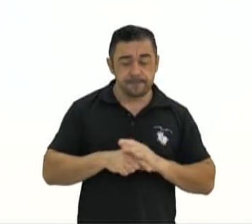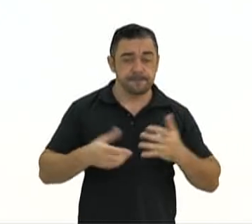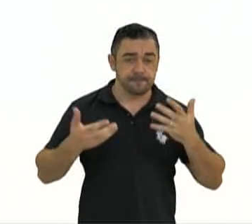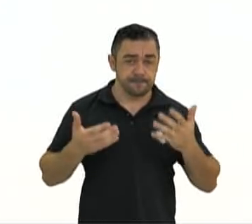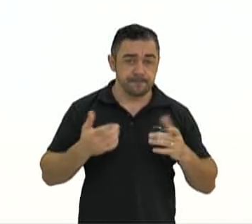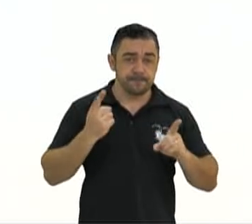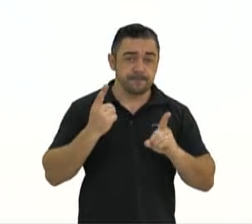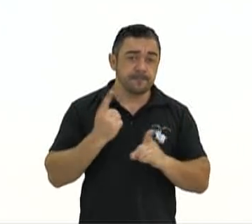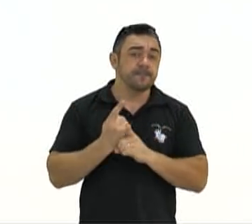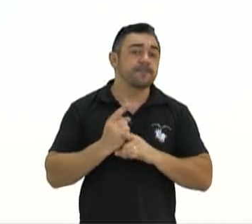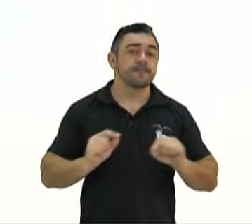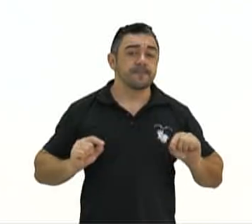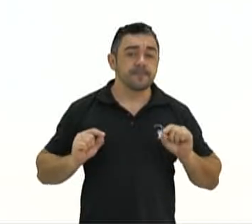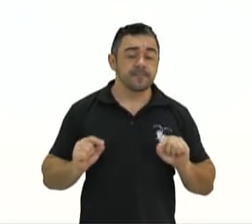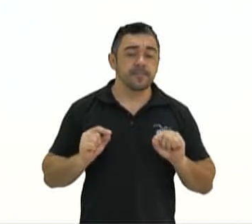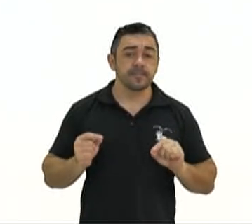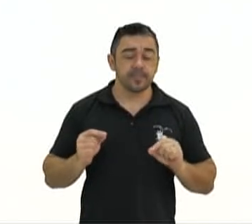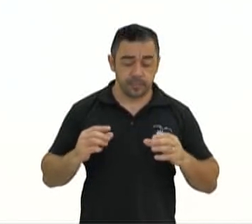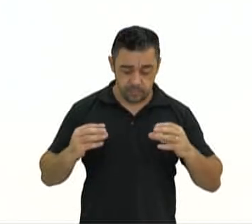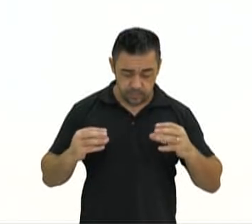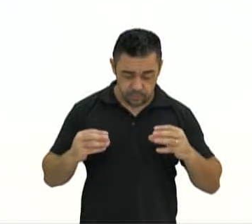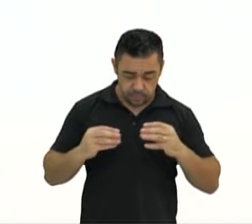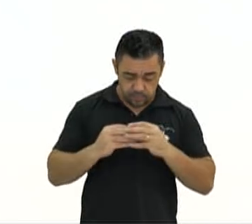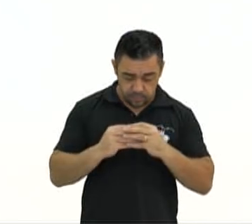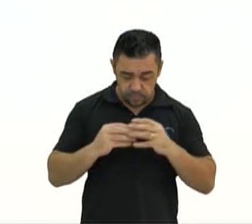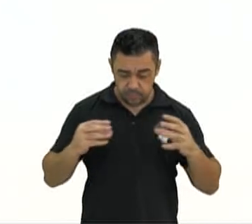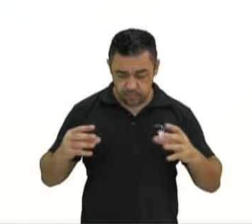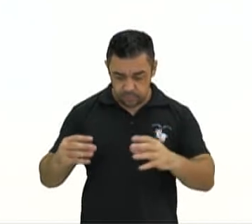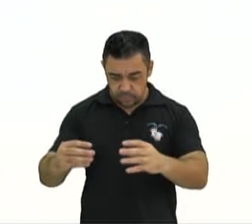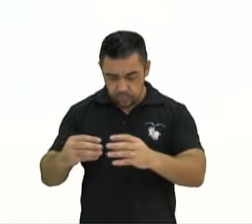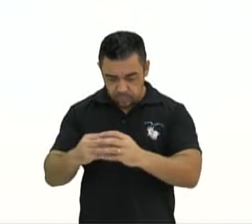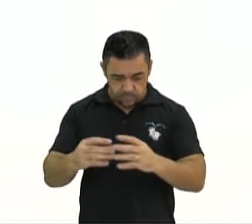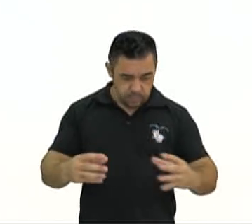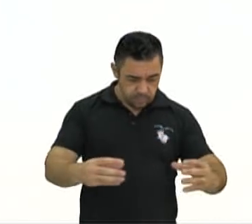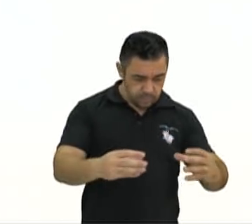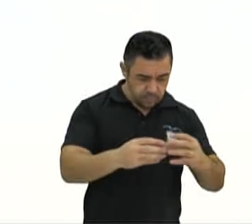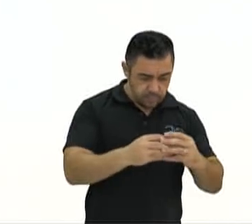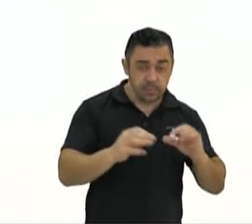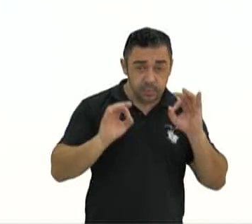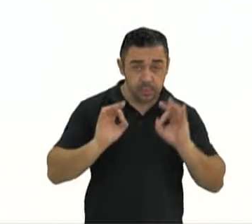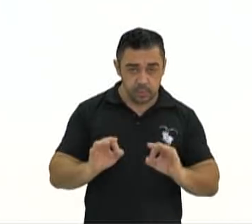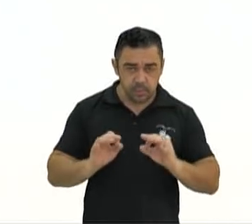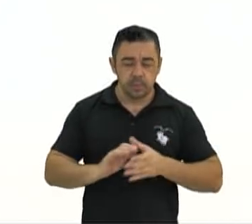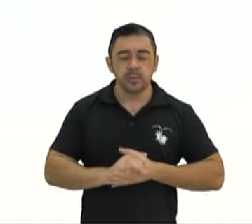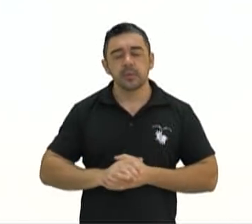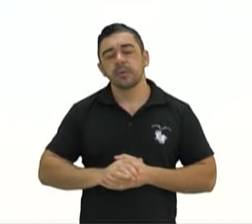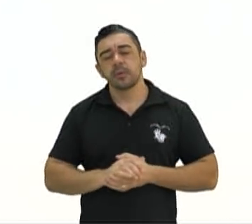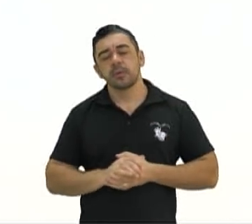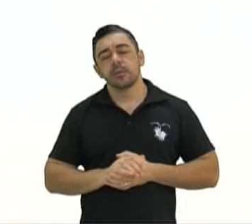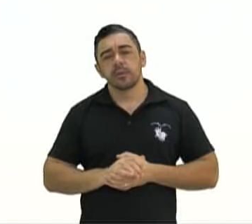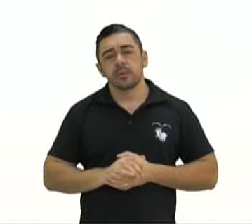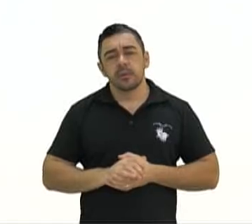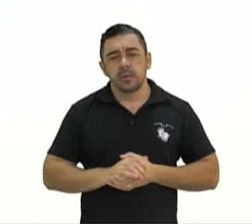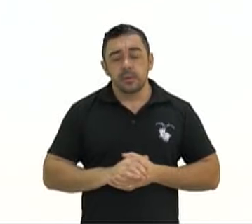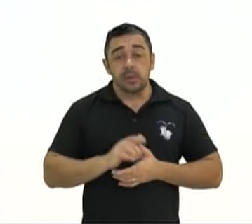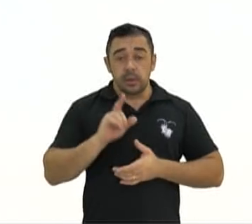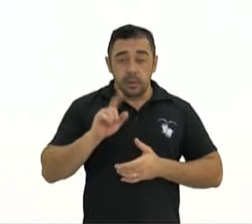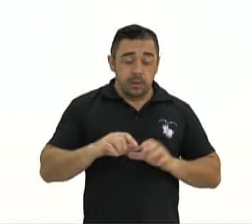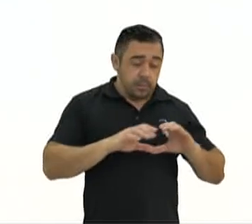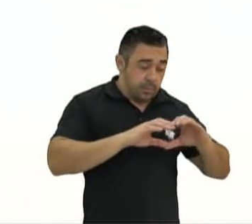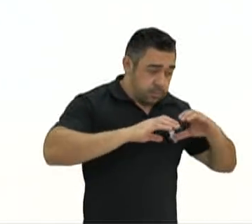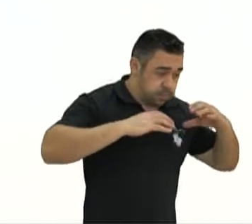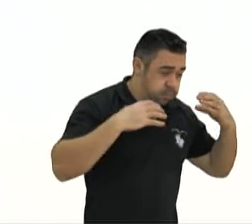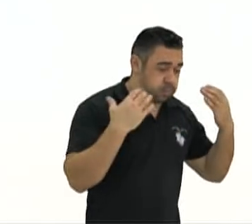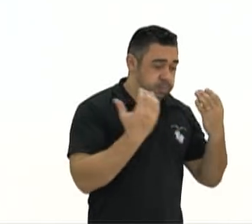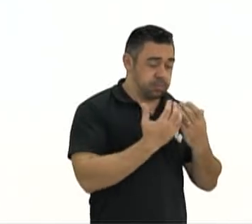está verificando o tamanho das cápsulas desse medicamento, ok? Qual é a população? Então, a população é